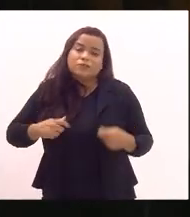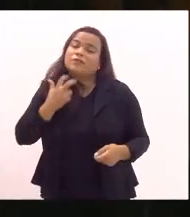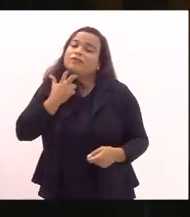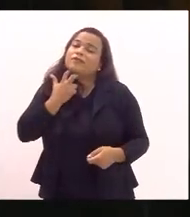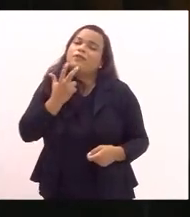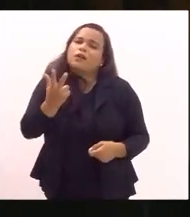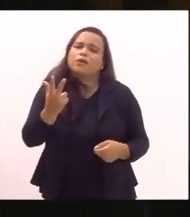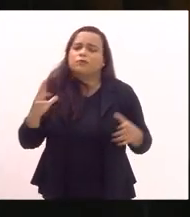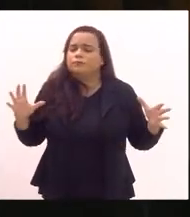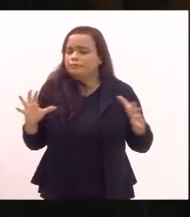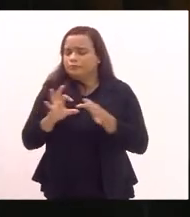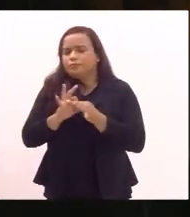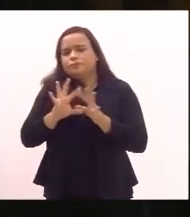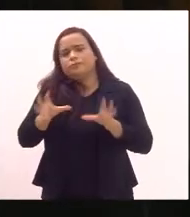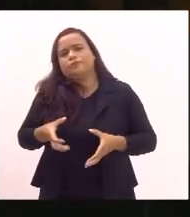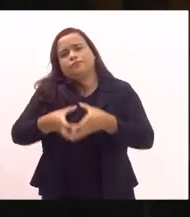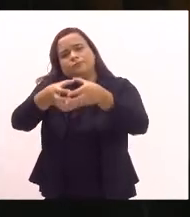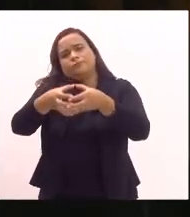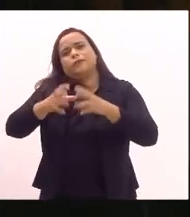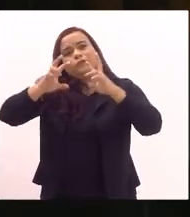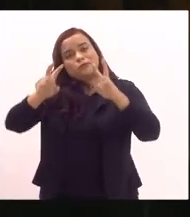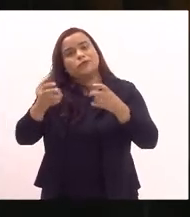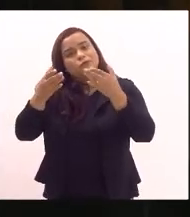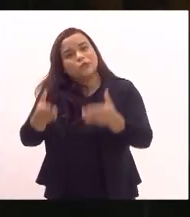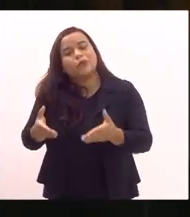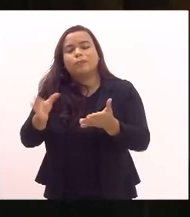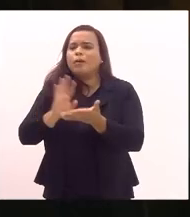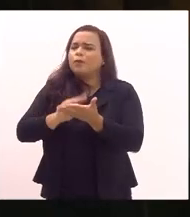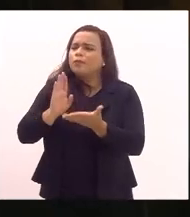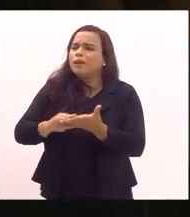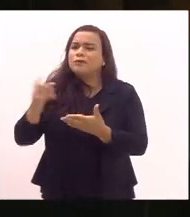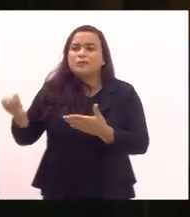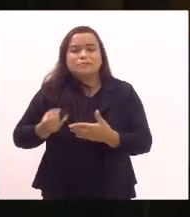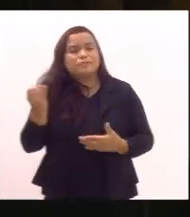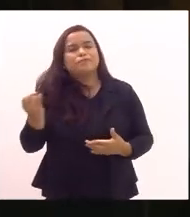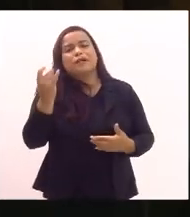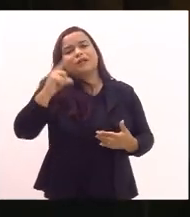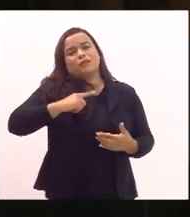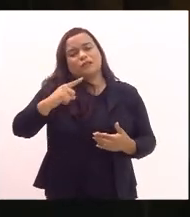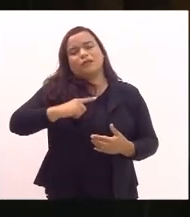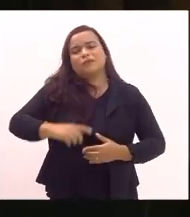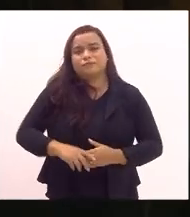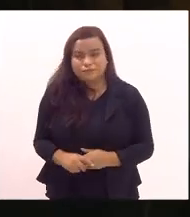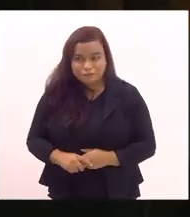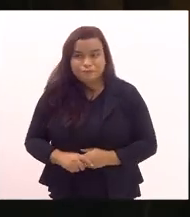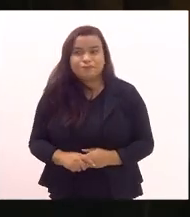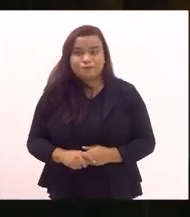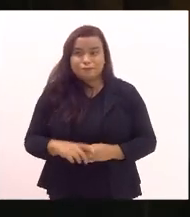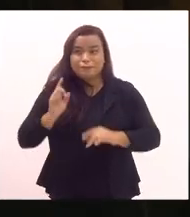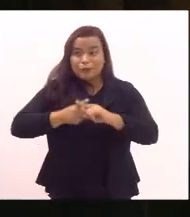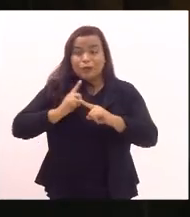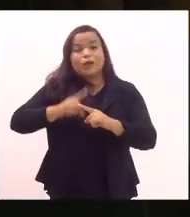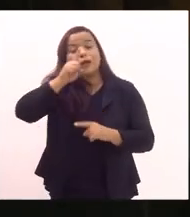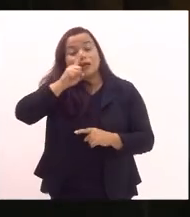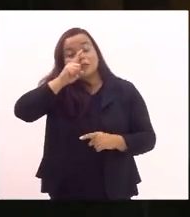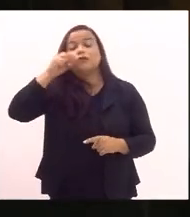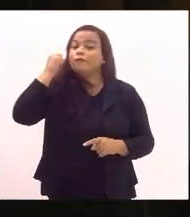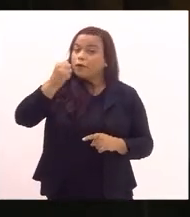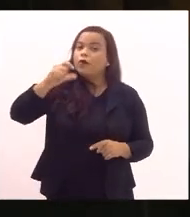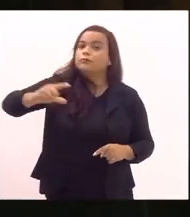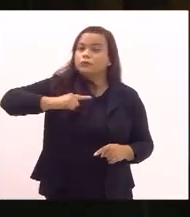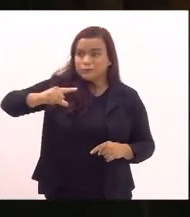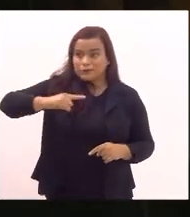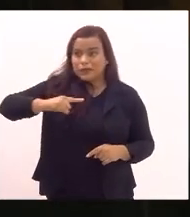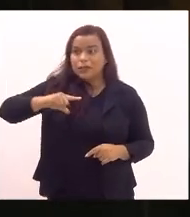voz aqui coletiva nesse assunto numa pauta tão importante porque corremos sério risco